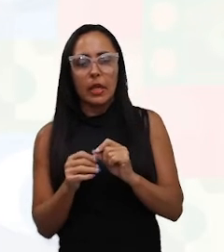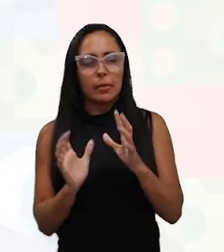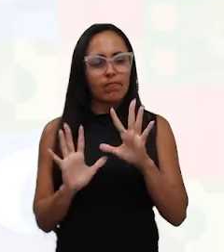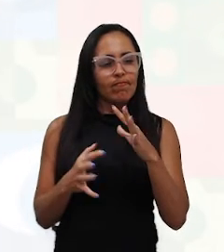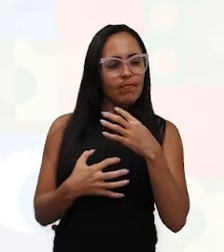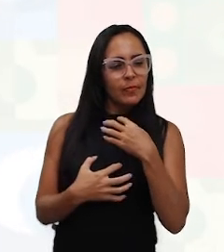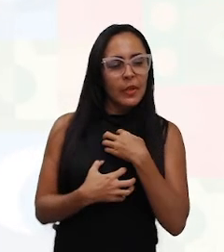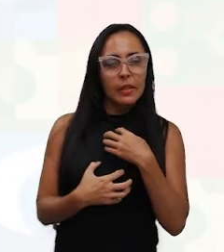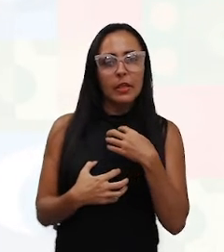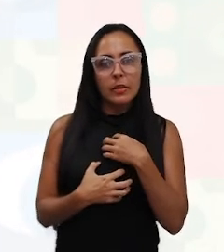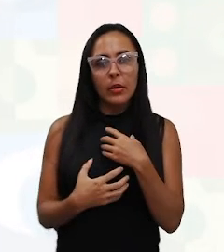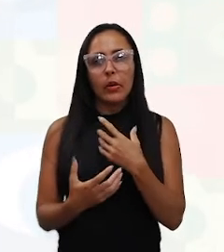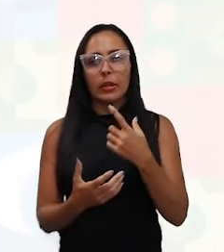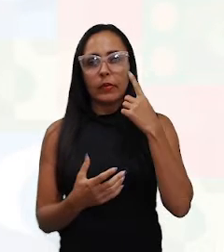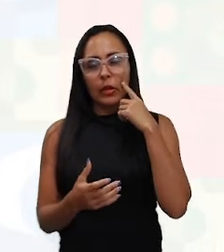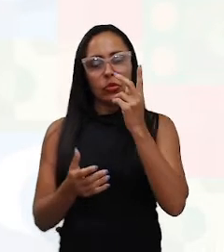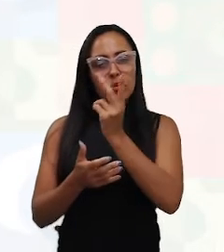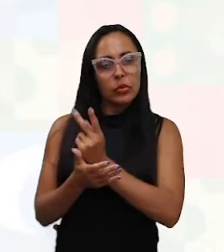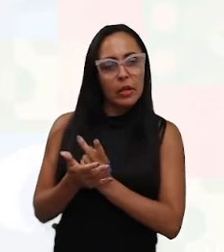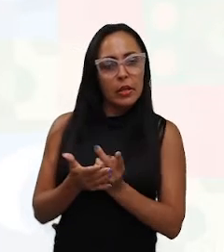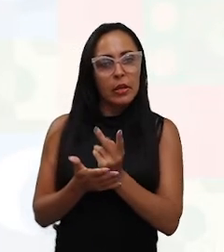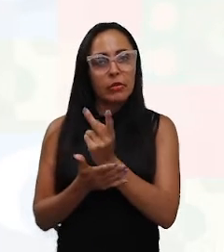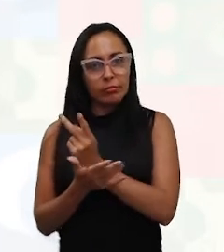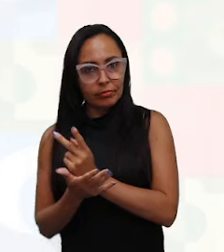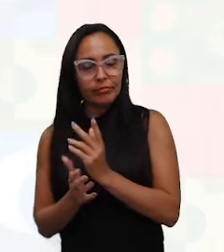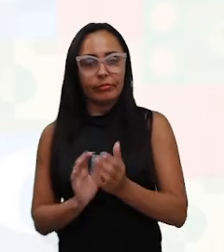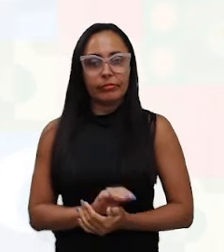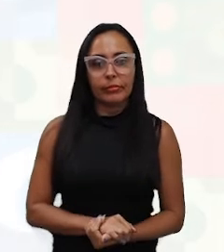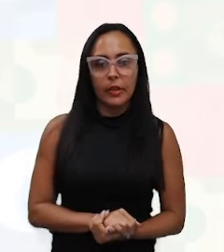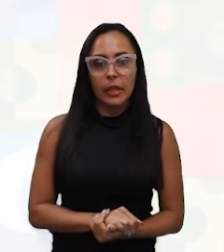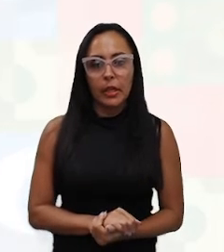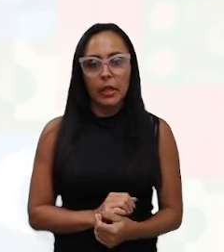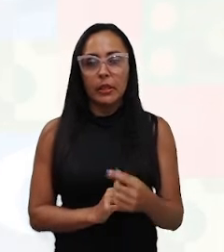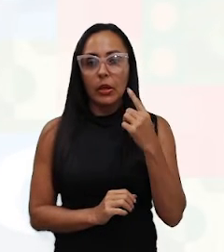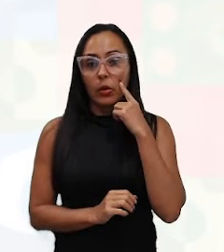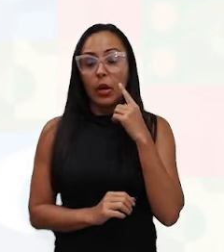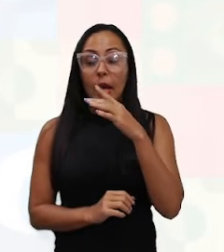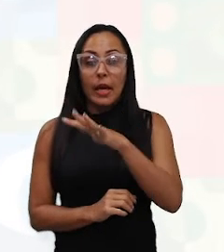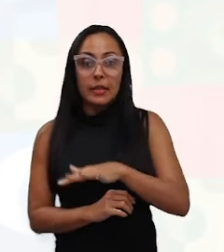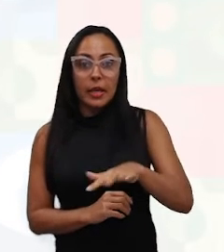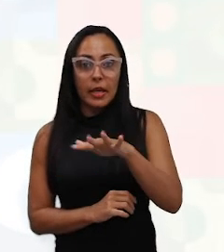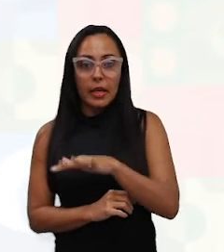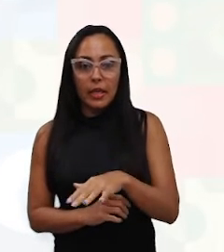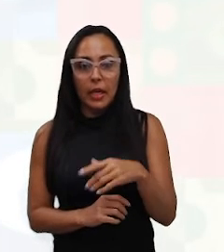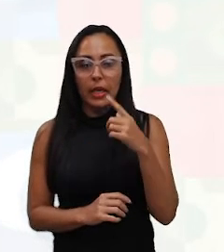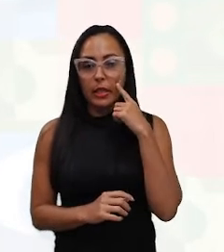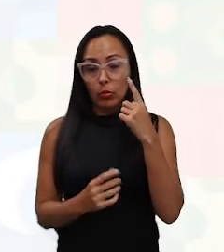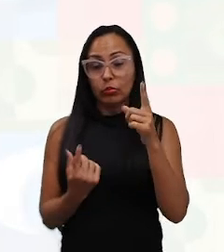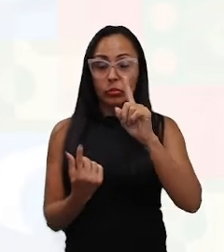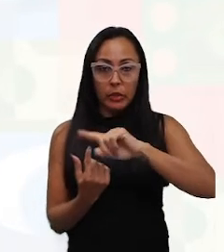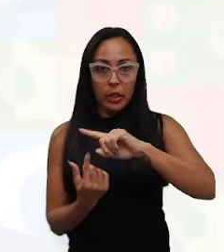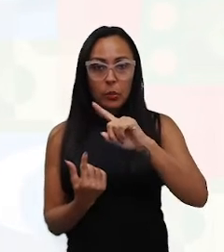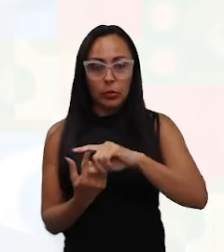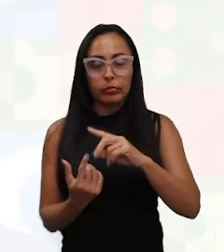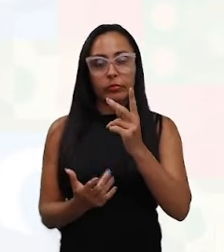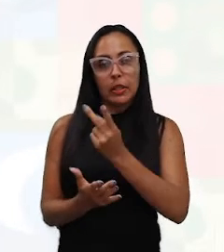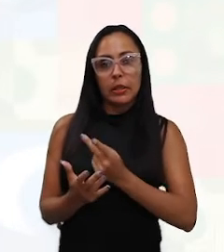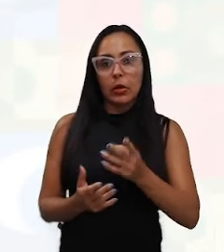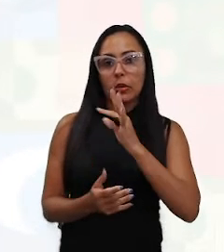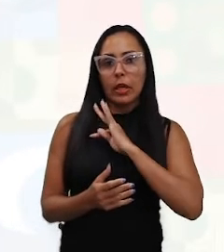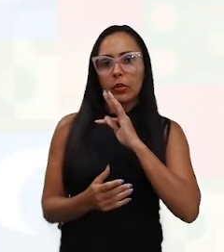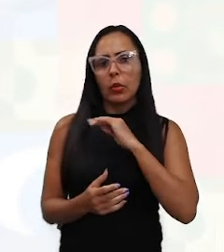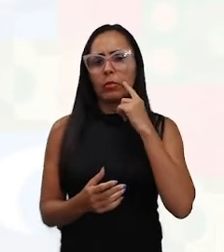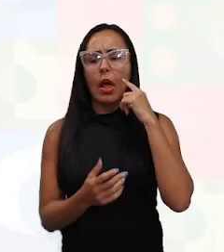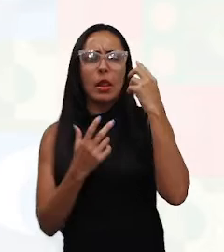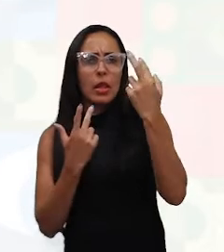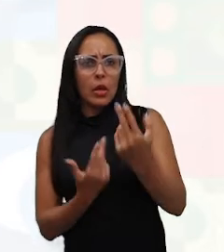sensação através do desenho, né? Então, por essa similaridade, é um tipo de desenho técnico que se assemelha